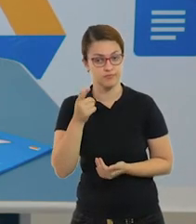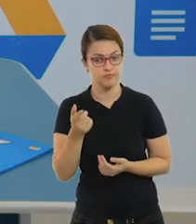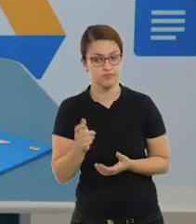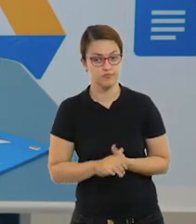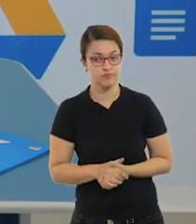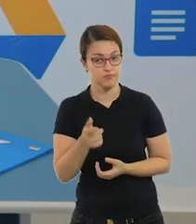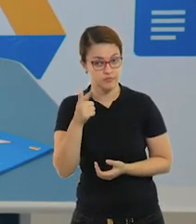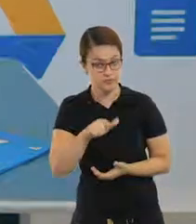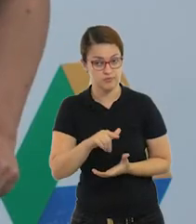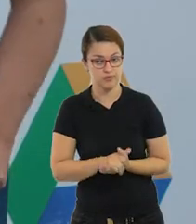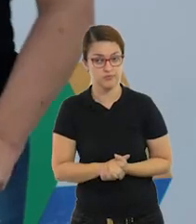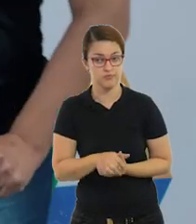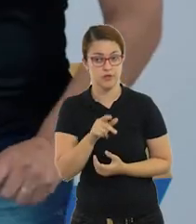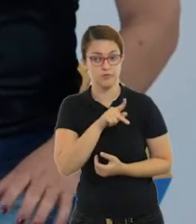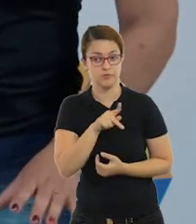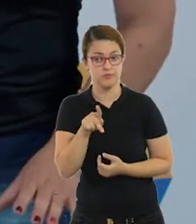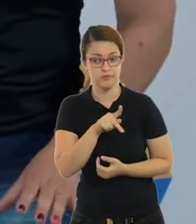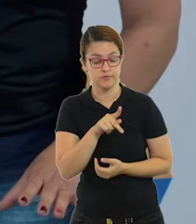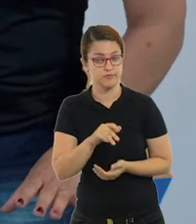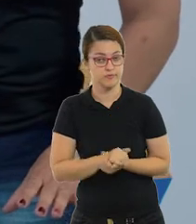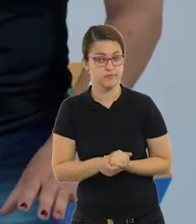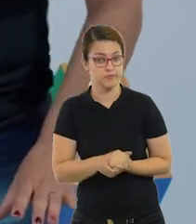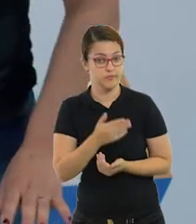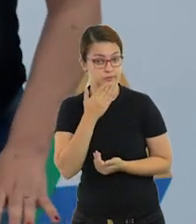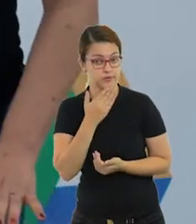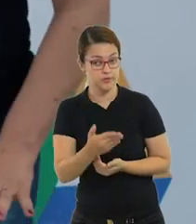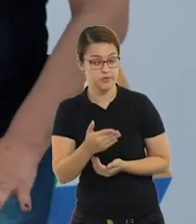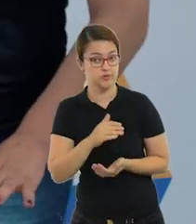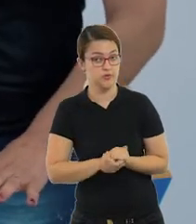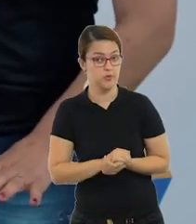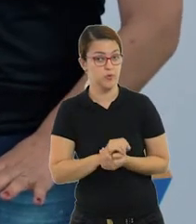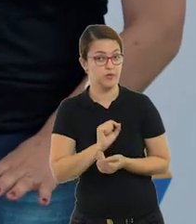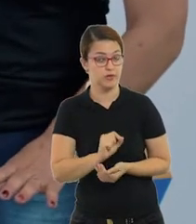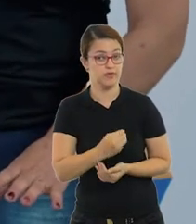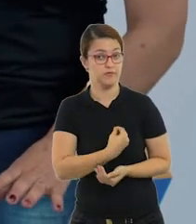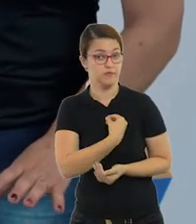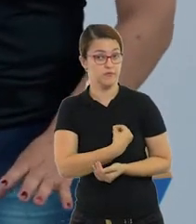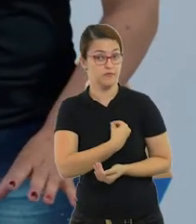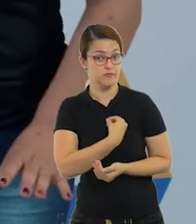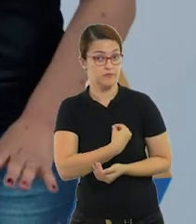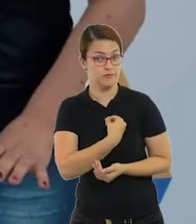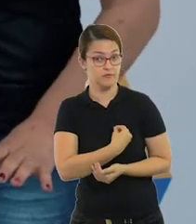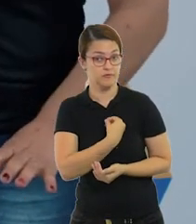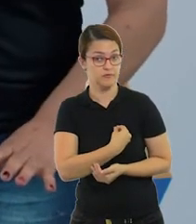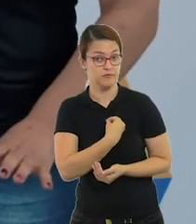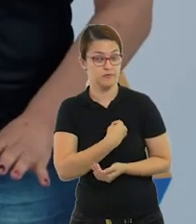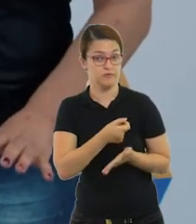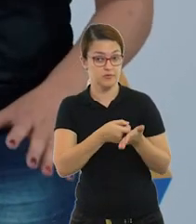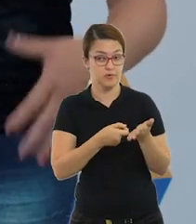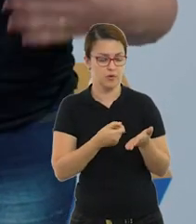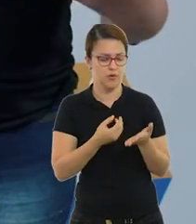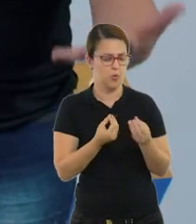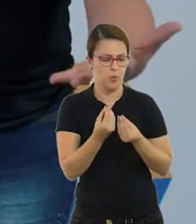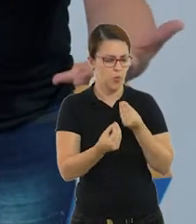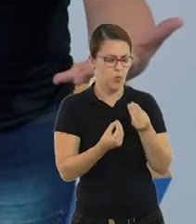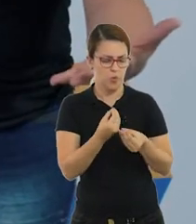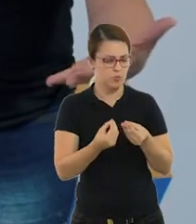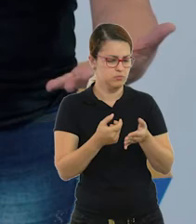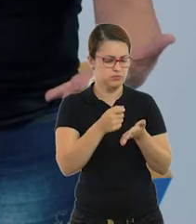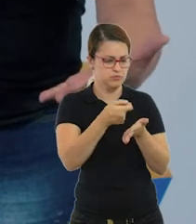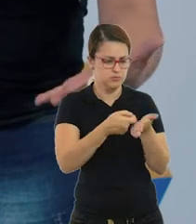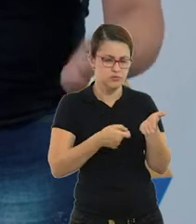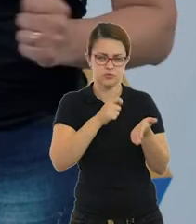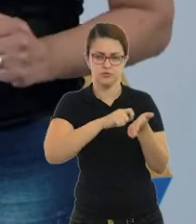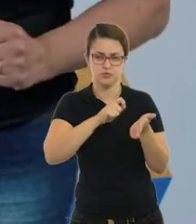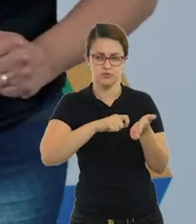Aqui de novo, quinto ano, né? A professora da sala está pedindo um relato. Ela organiza como é que ela quer que a criança